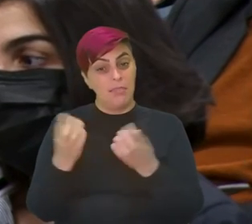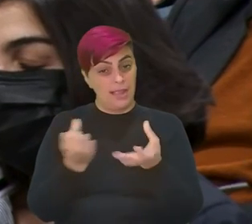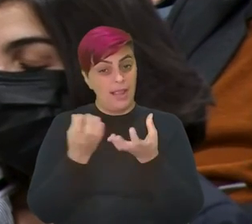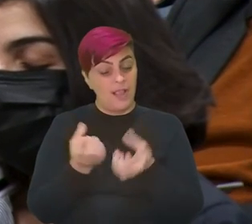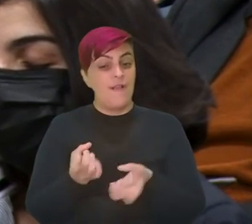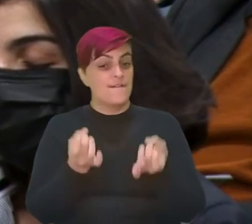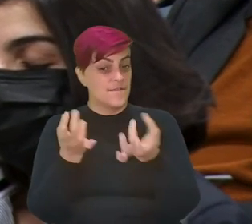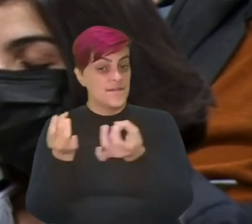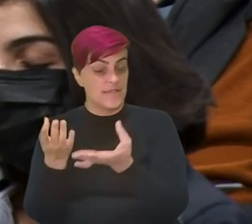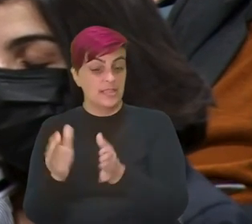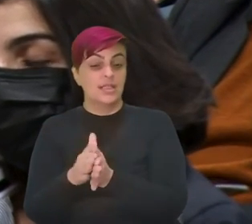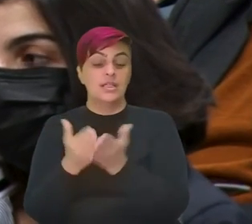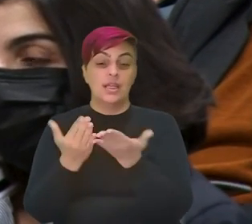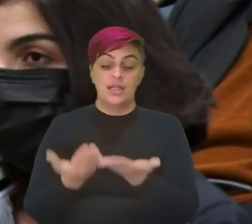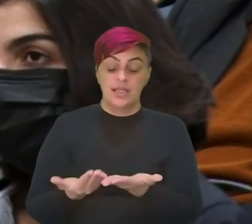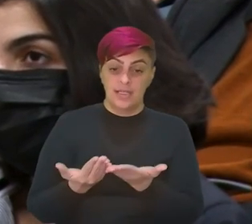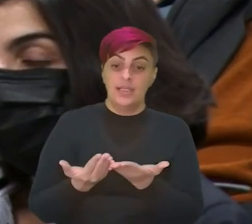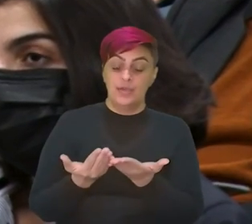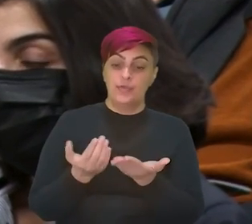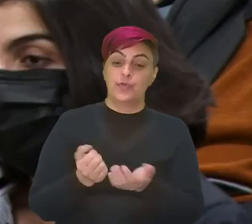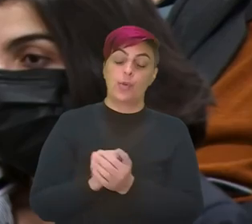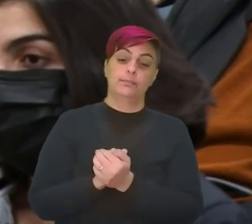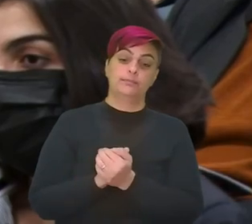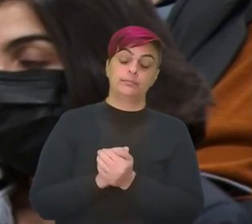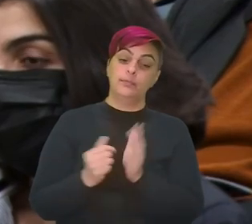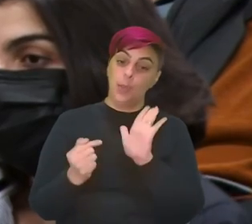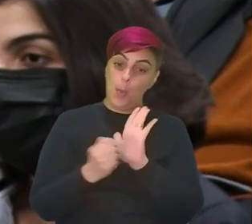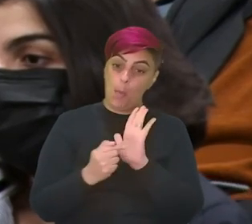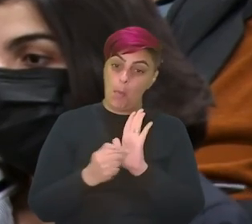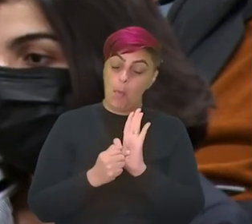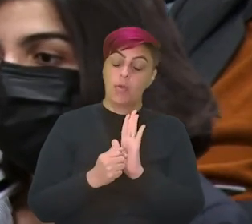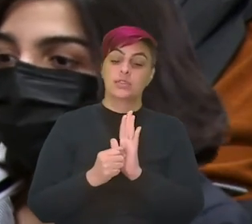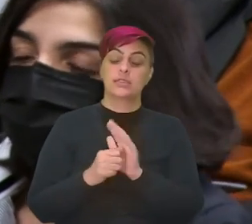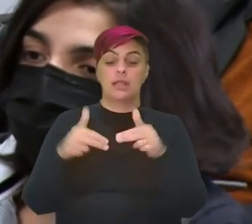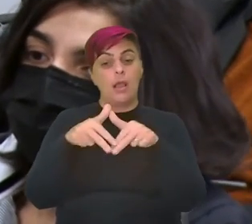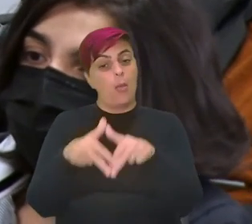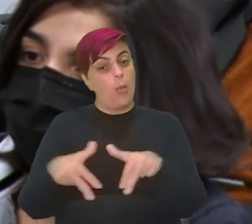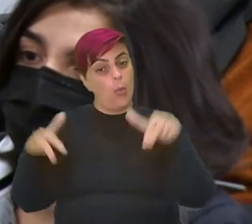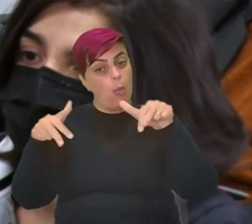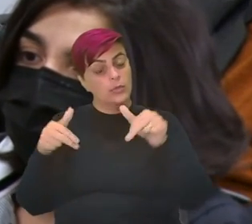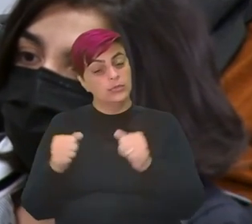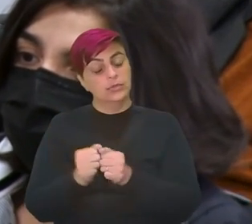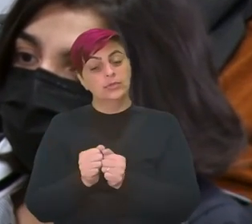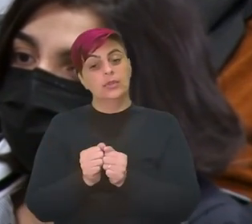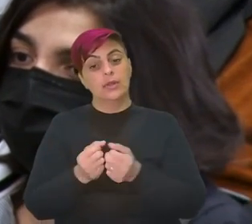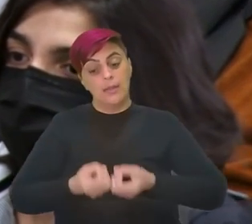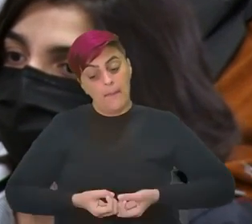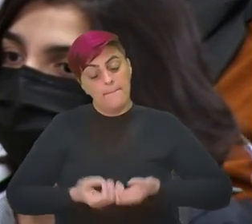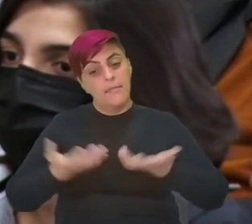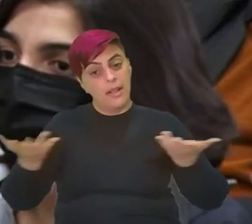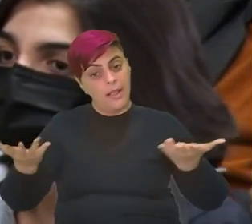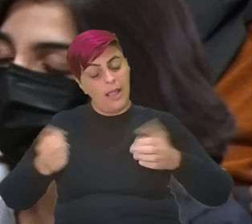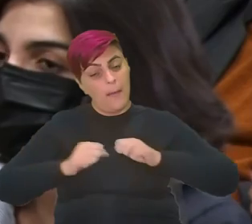interesse de vender livro, de aproximar a antropologia e a etnografia não só do público especializado, mas de um